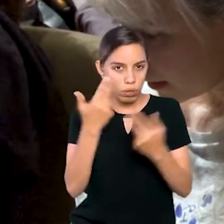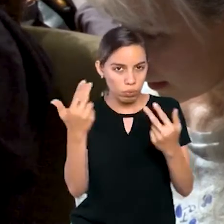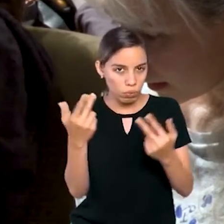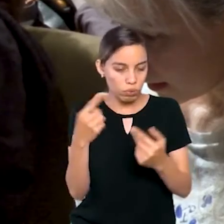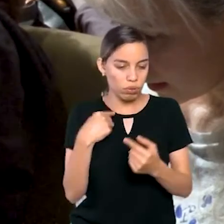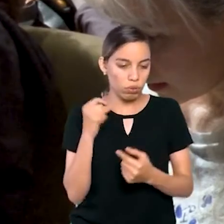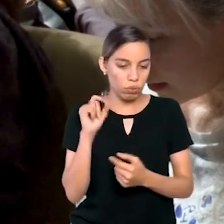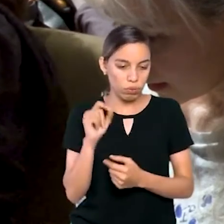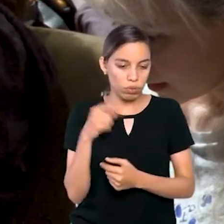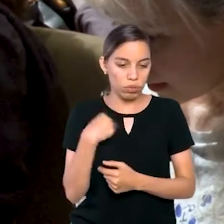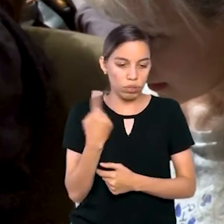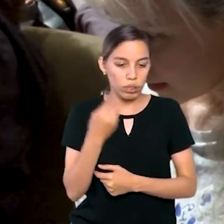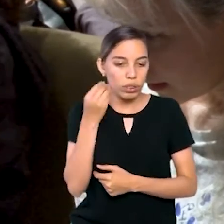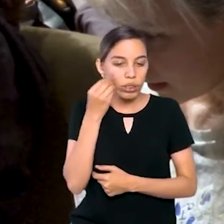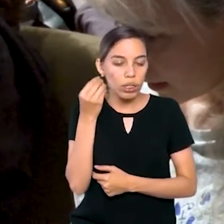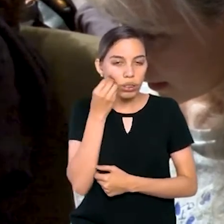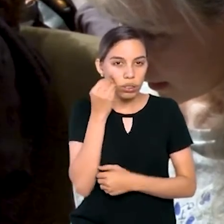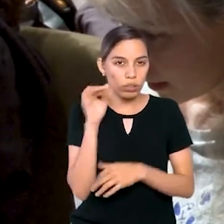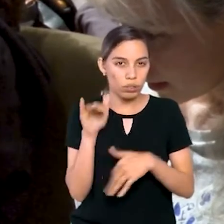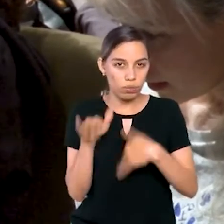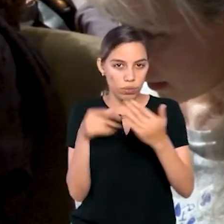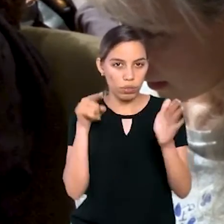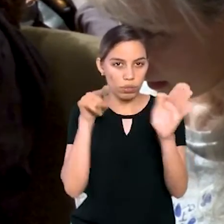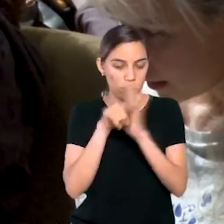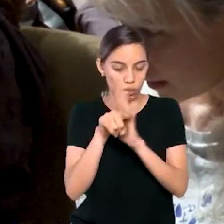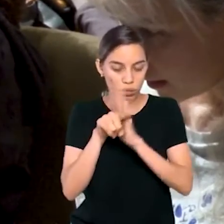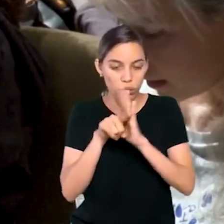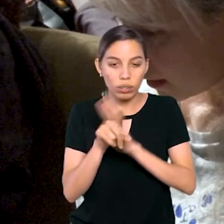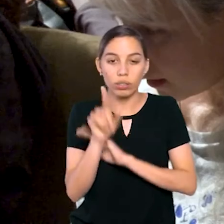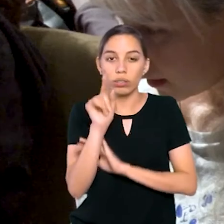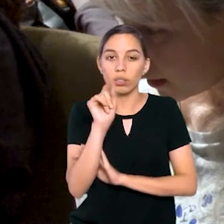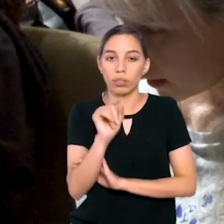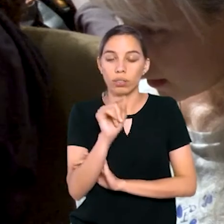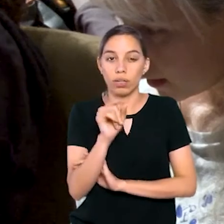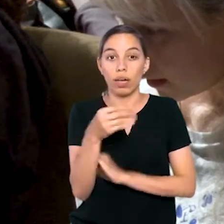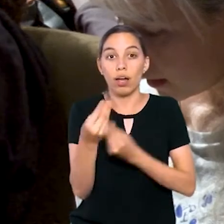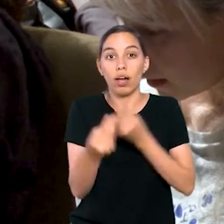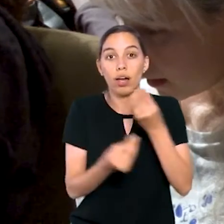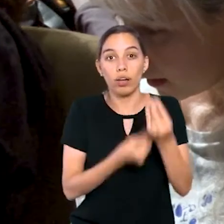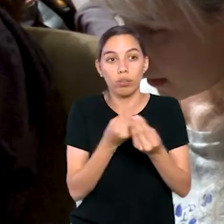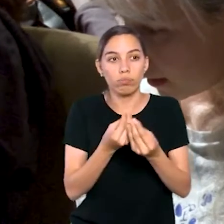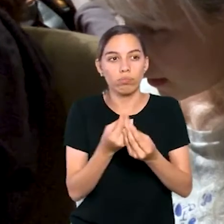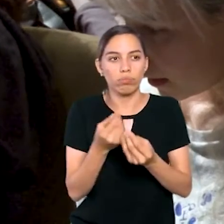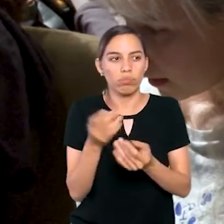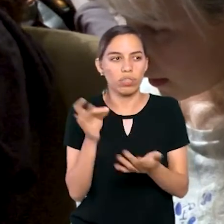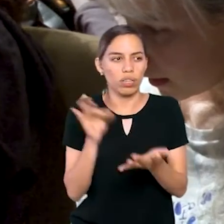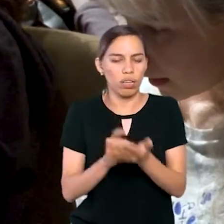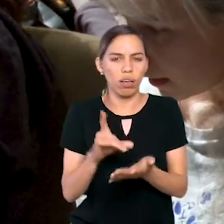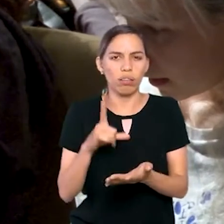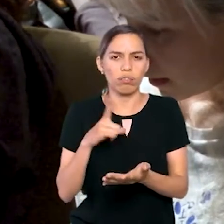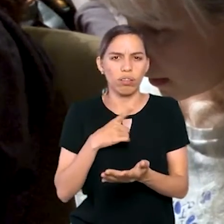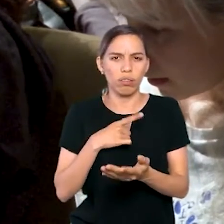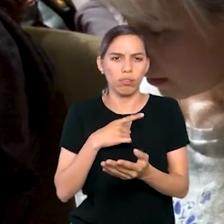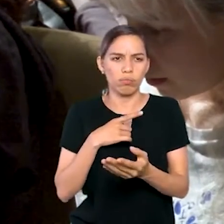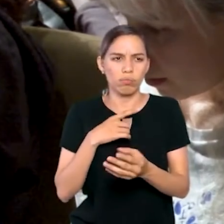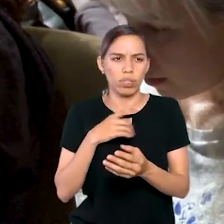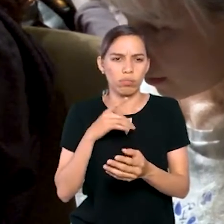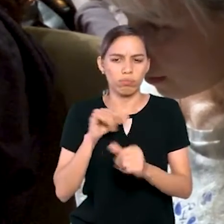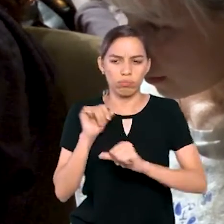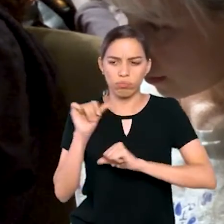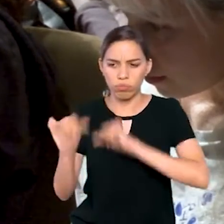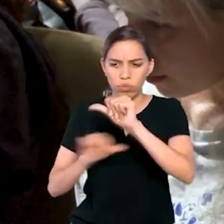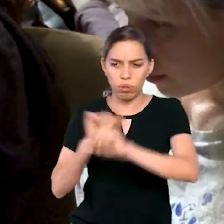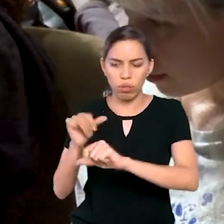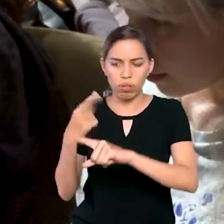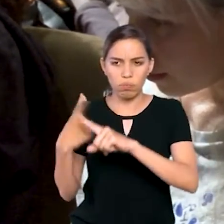tentando, né, desenvolver nessa pesquisa é como estabelecer essa troca de uma forma não violenta,